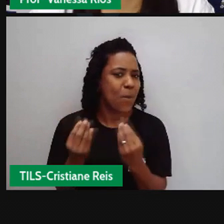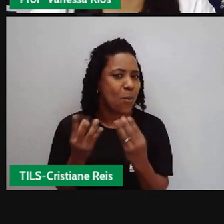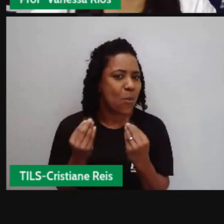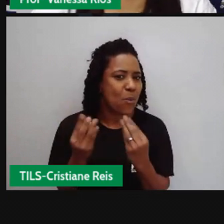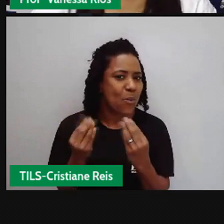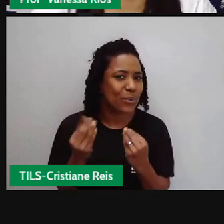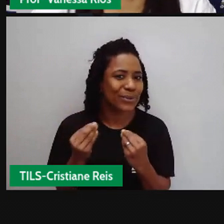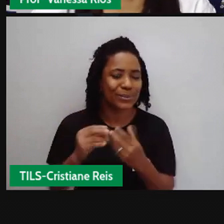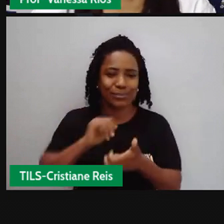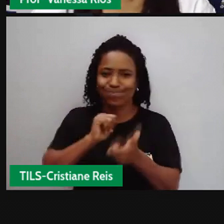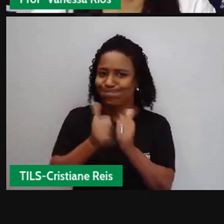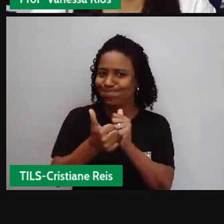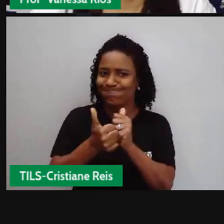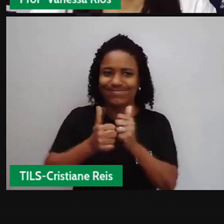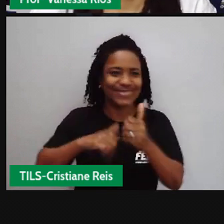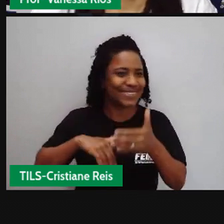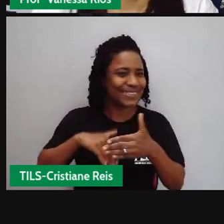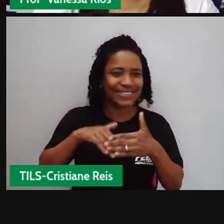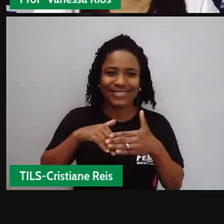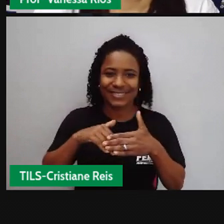em relação a